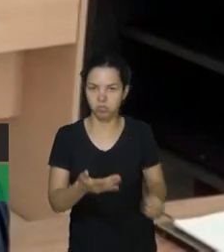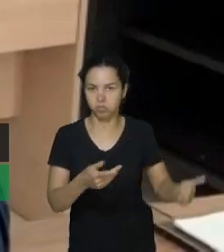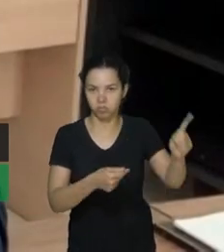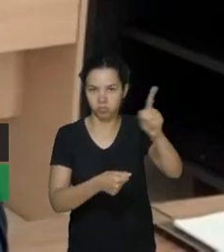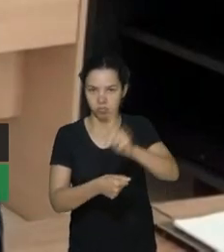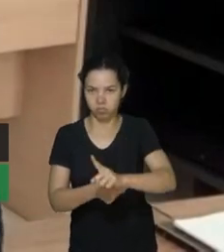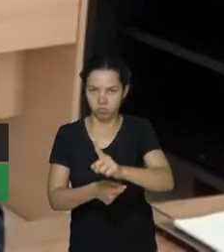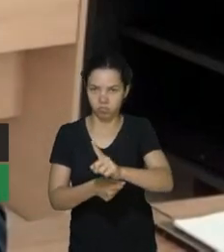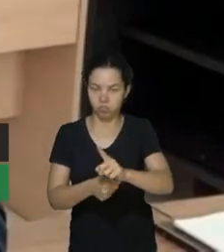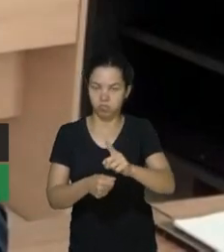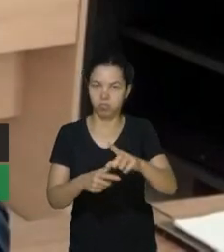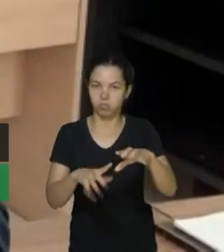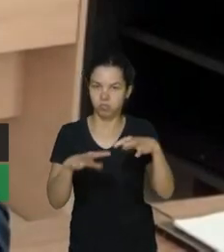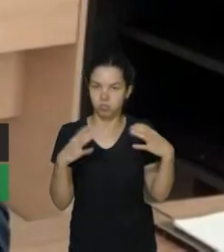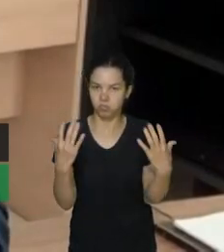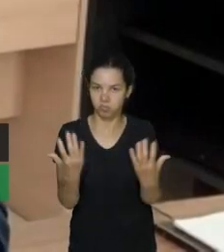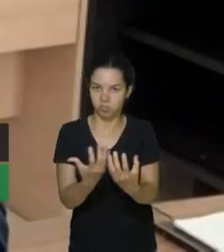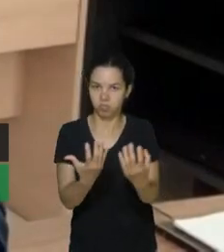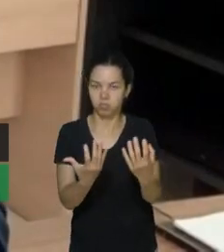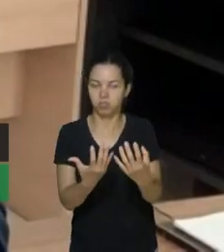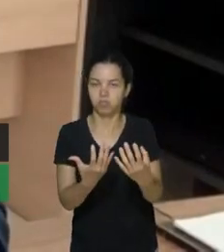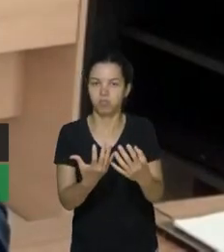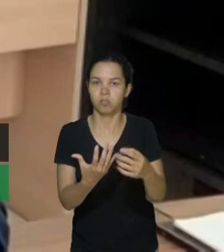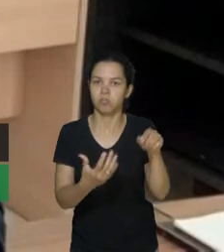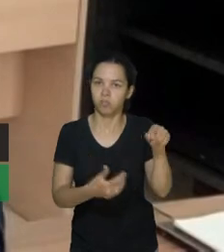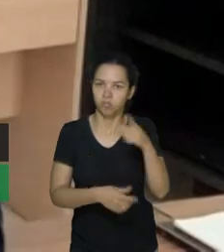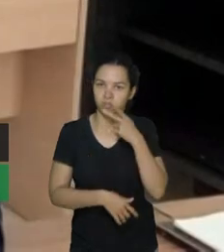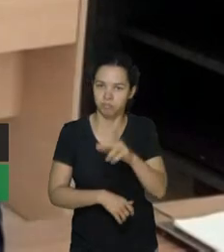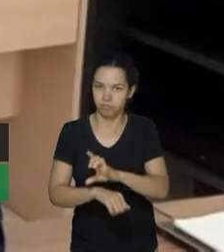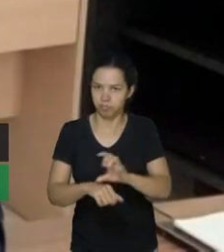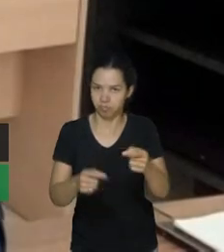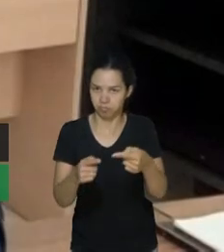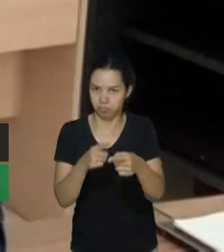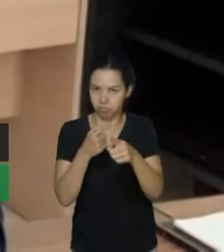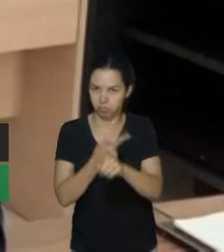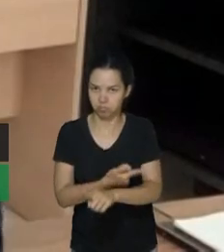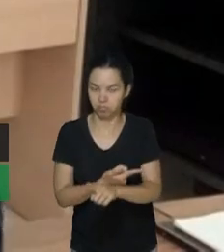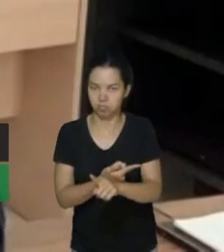tornando inconstitucional a emenda do relator como uma